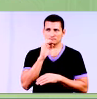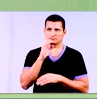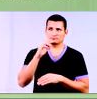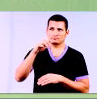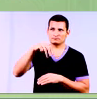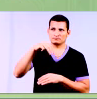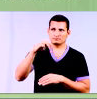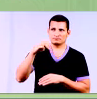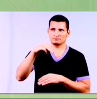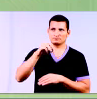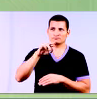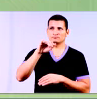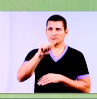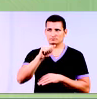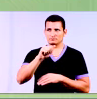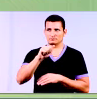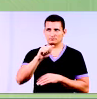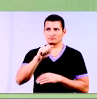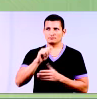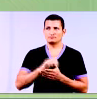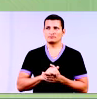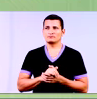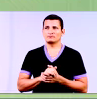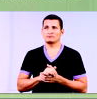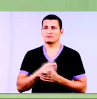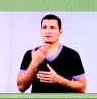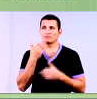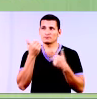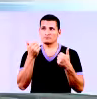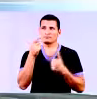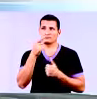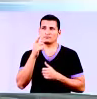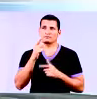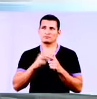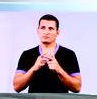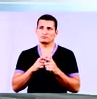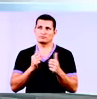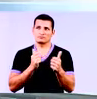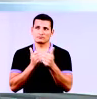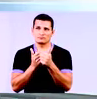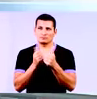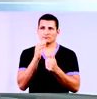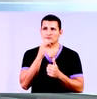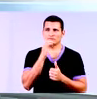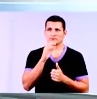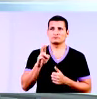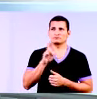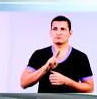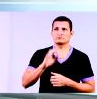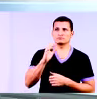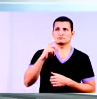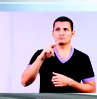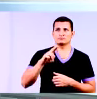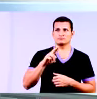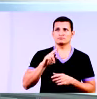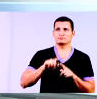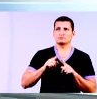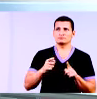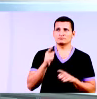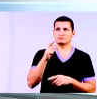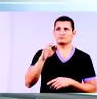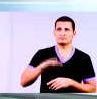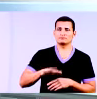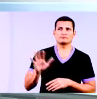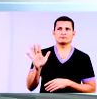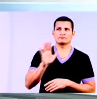memória, maior a velocidade, melhor ela é, porque ela está mais próxima da velocidade de uso do processador. Só que, por outro lado, ela é muito